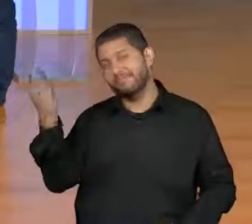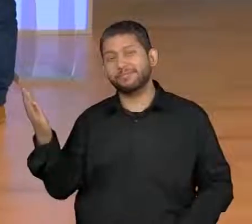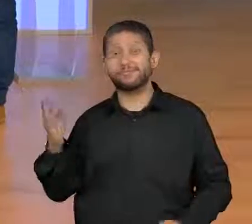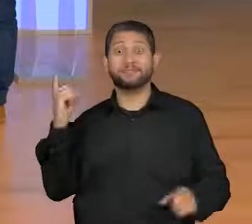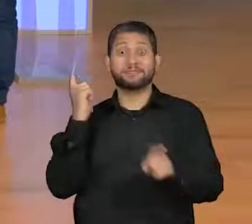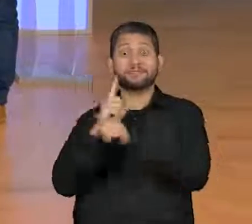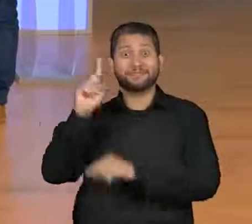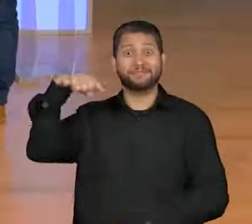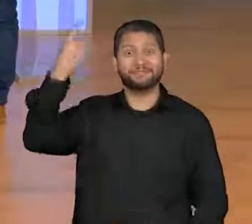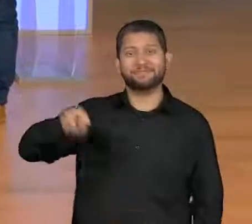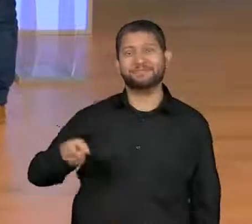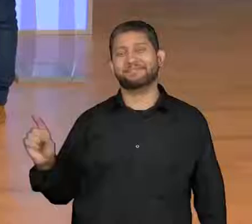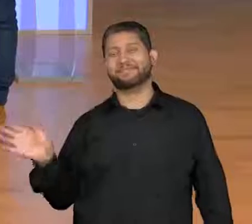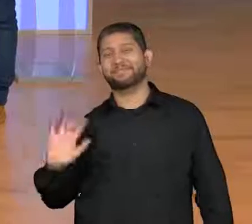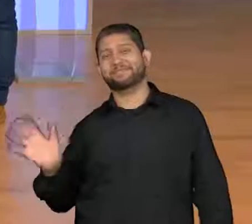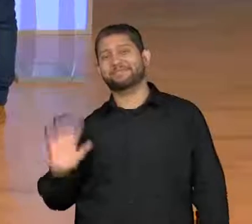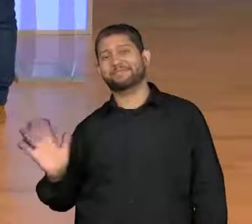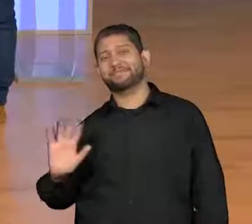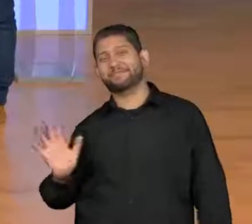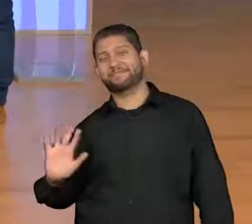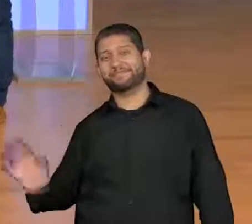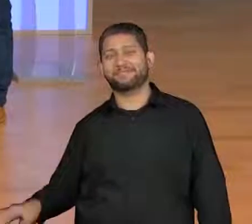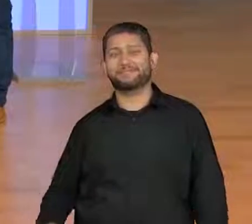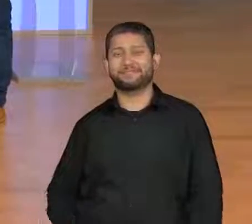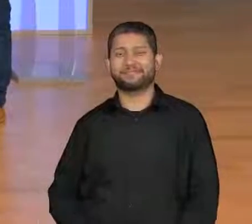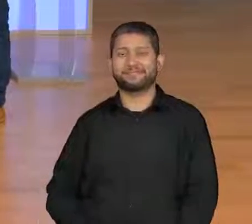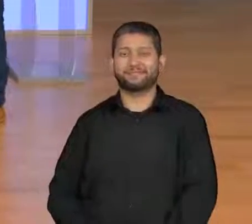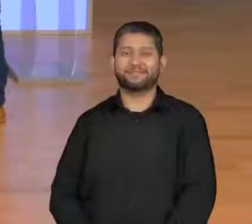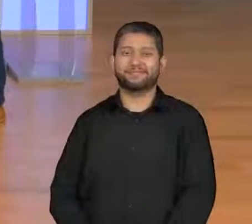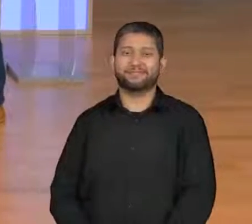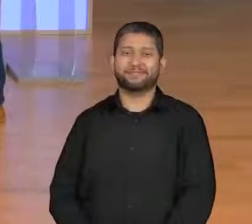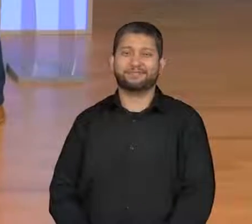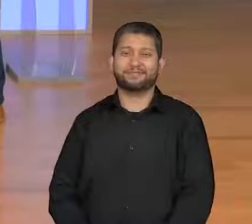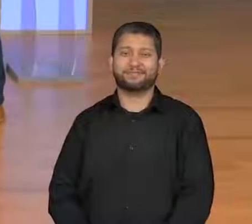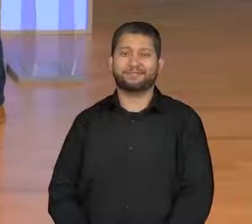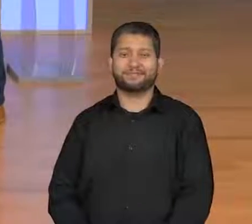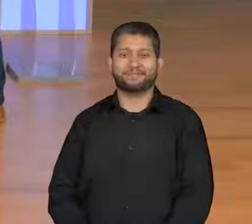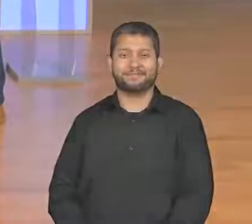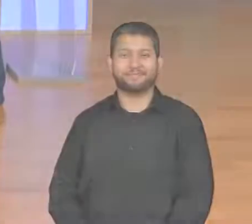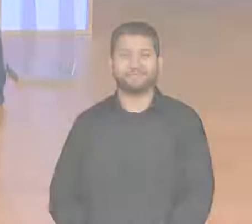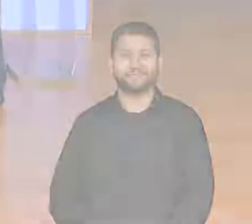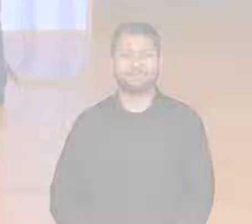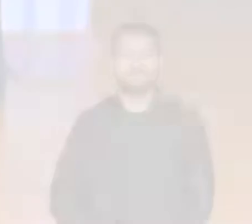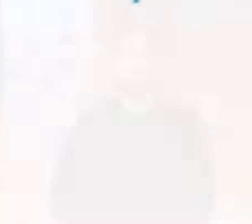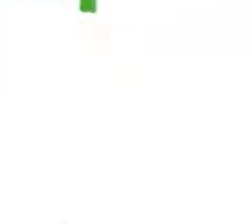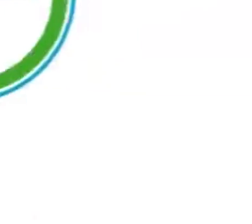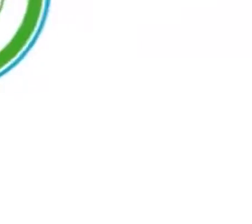até a próxima. Tchau. Tchau, tchau. Ai.